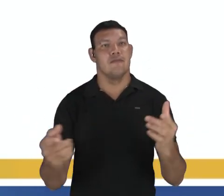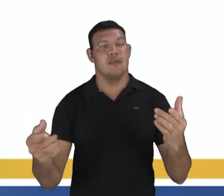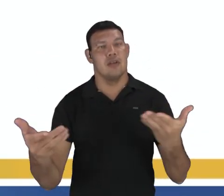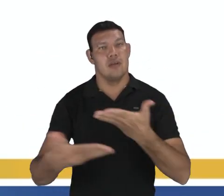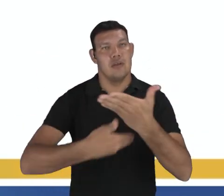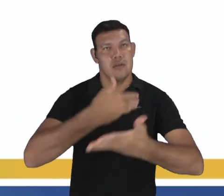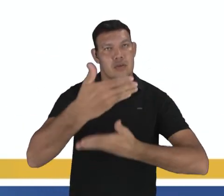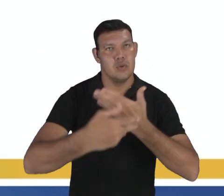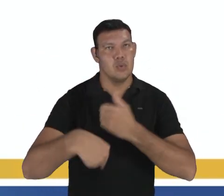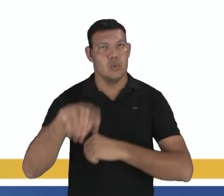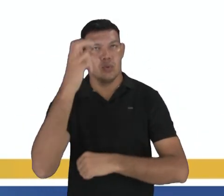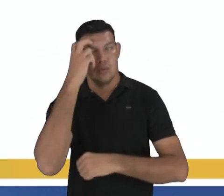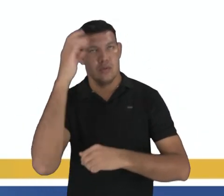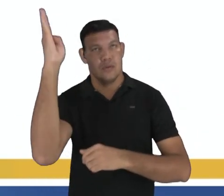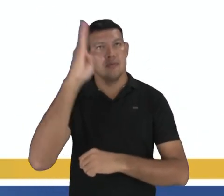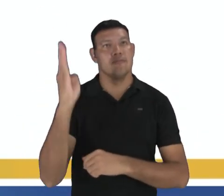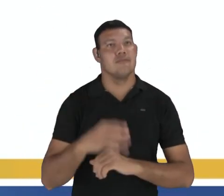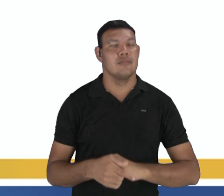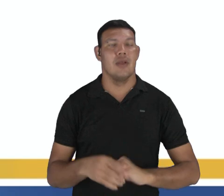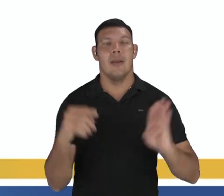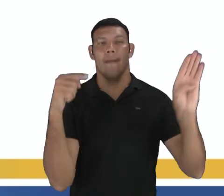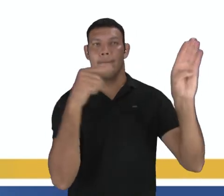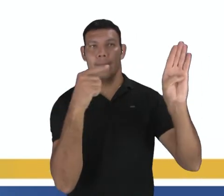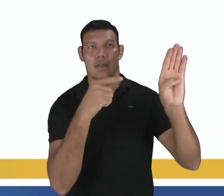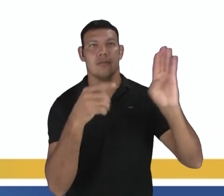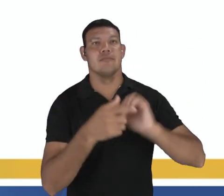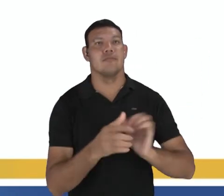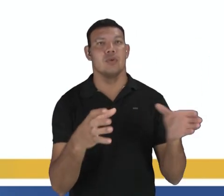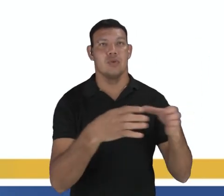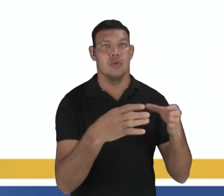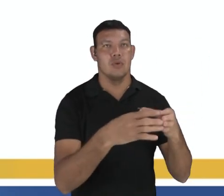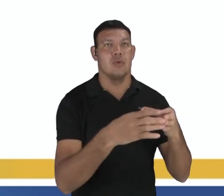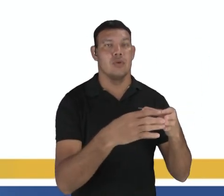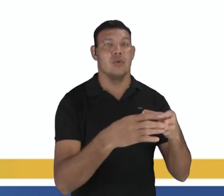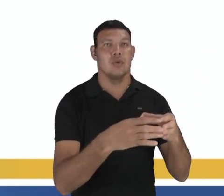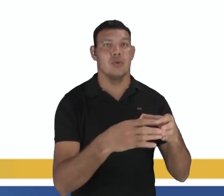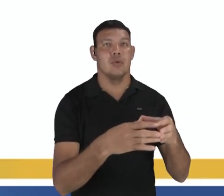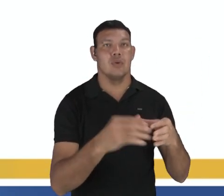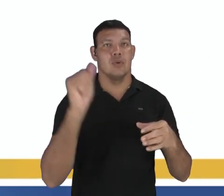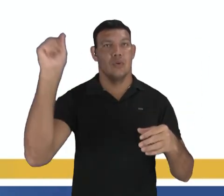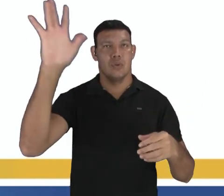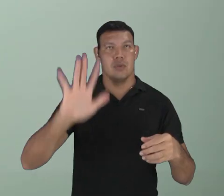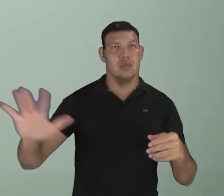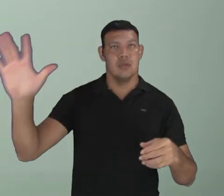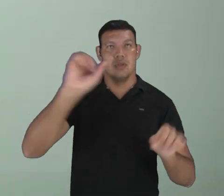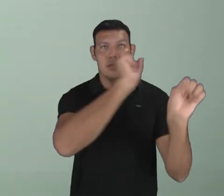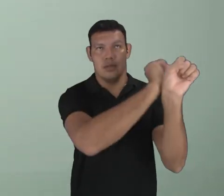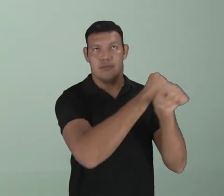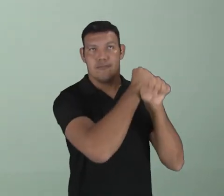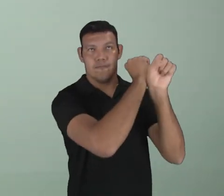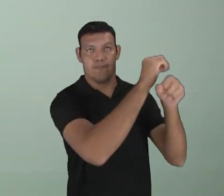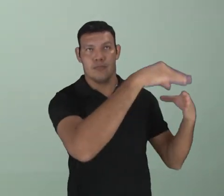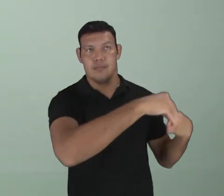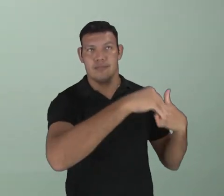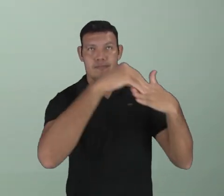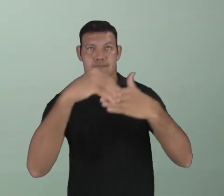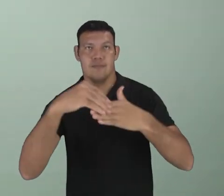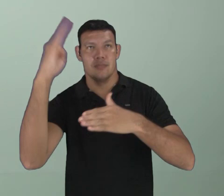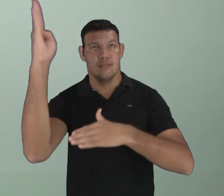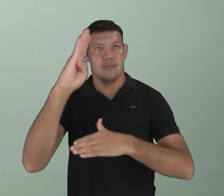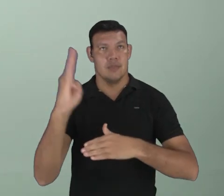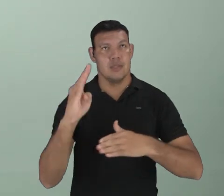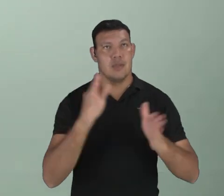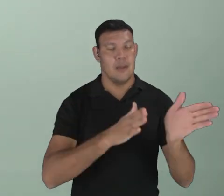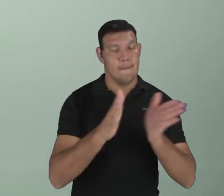grupos africanos escravizados e trazidos para o Brasil durante, então, esse processo da colonização,